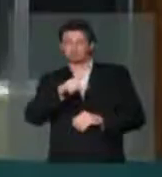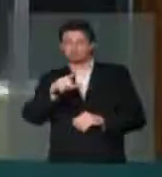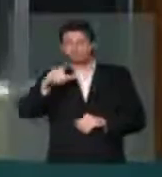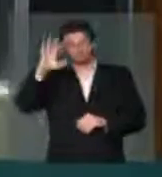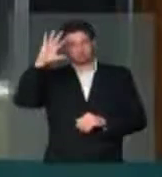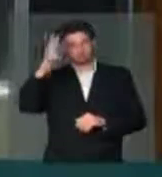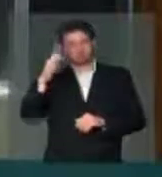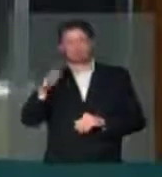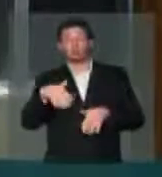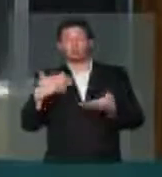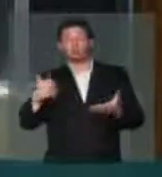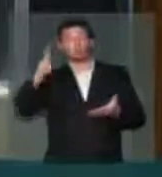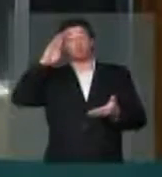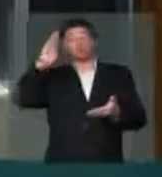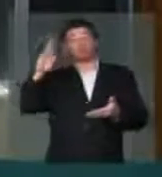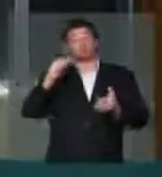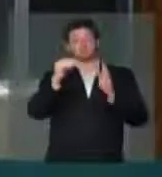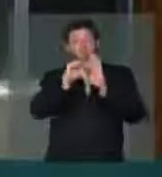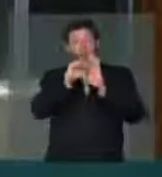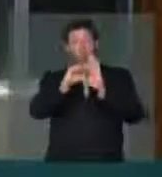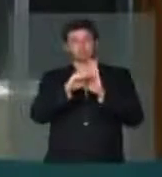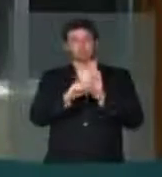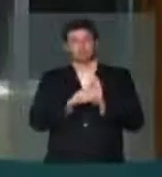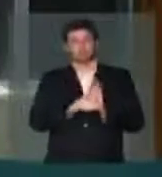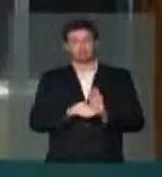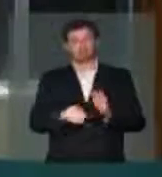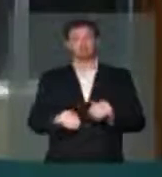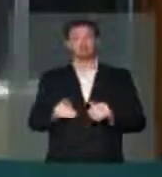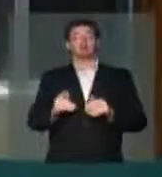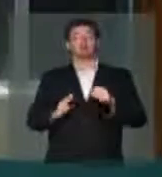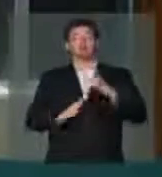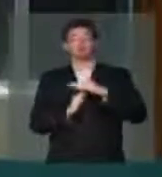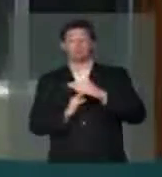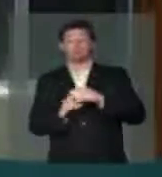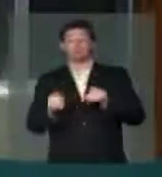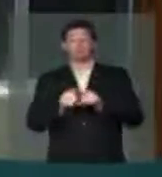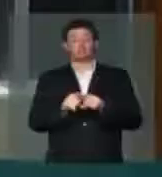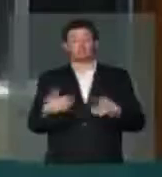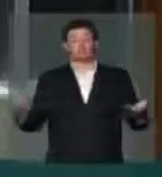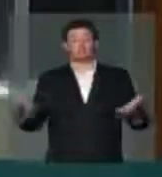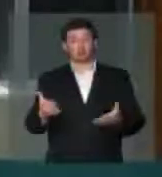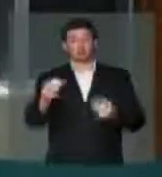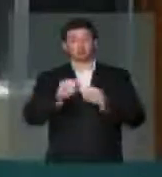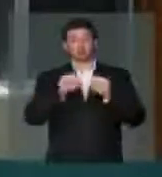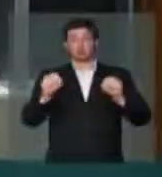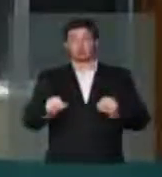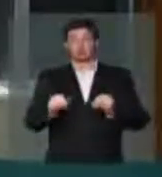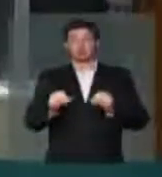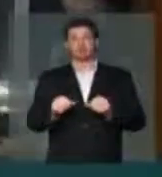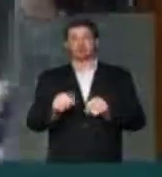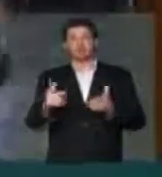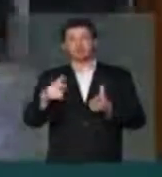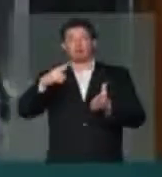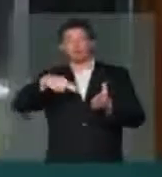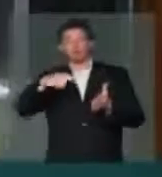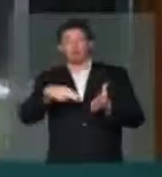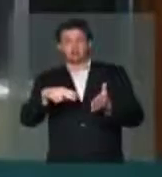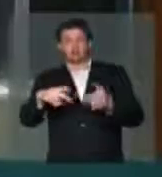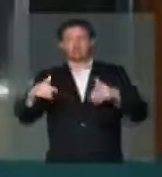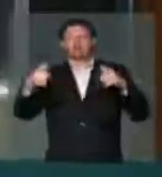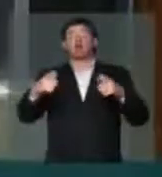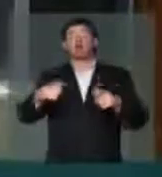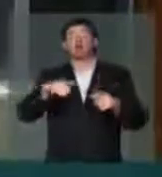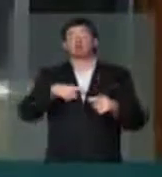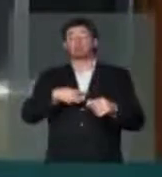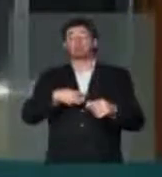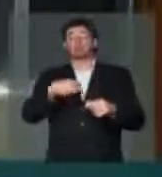determinar as principais características e limitações do atual sistema e analisar onde ele é